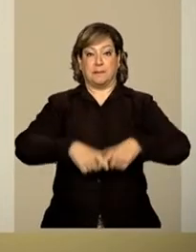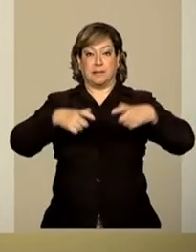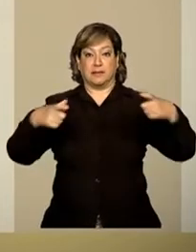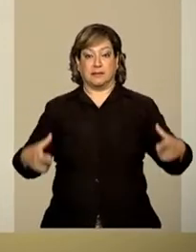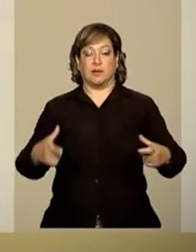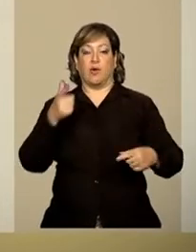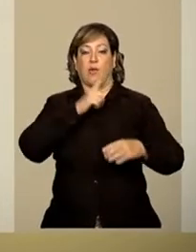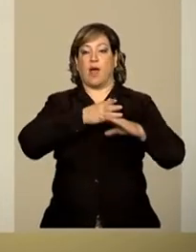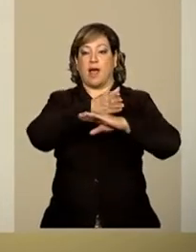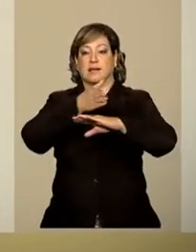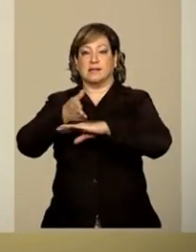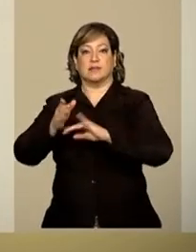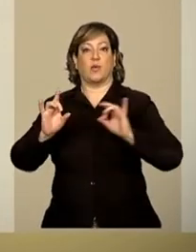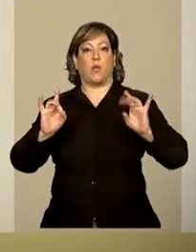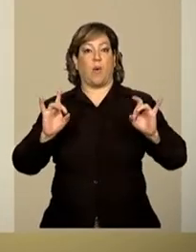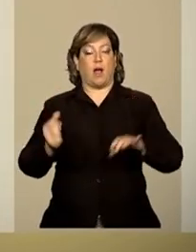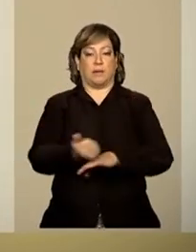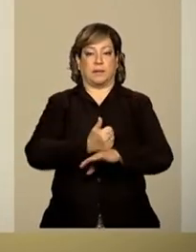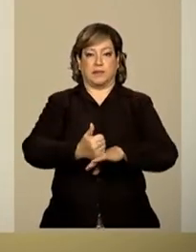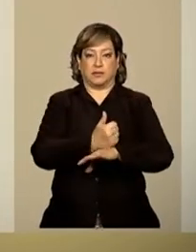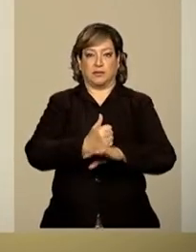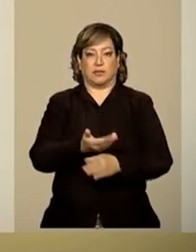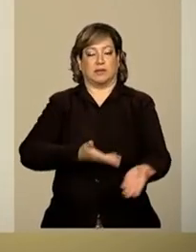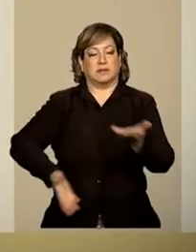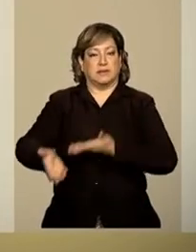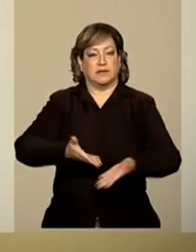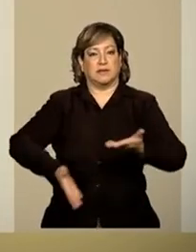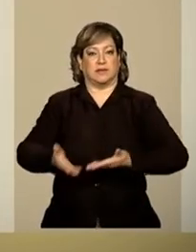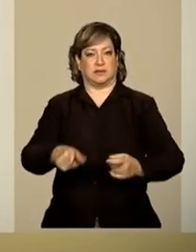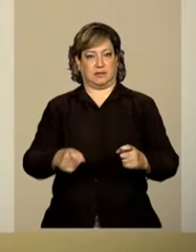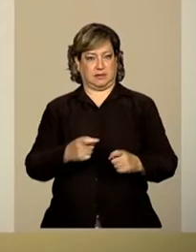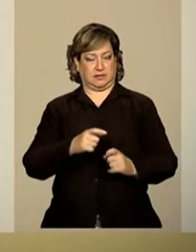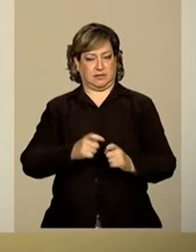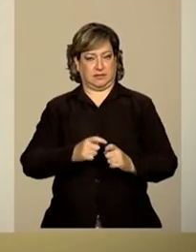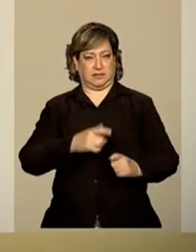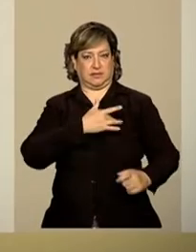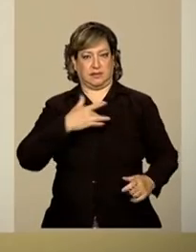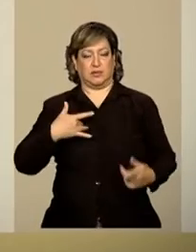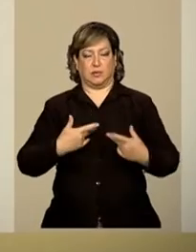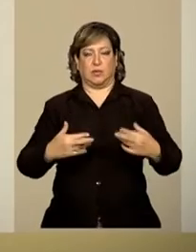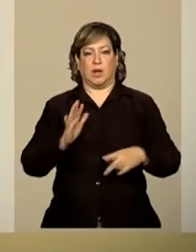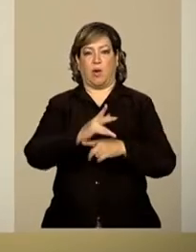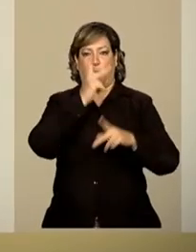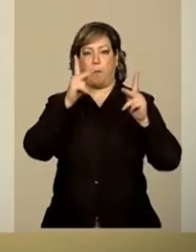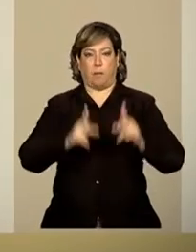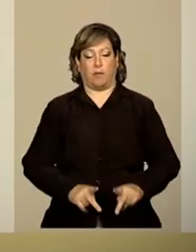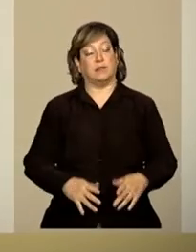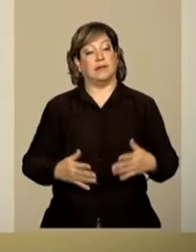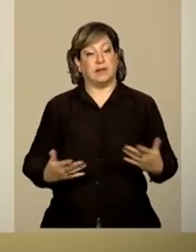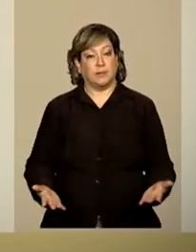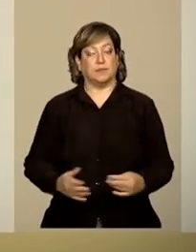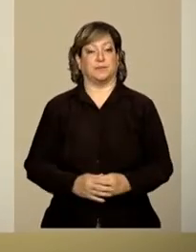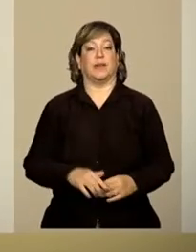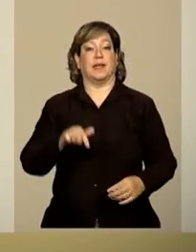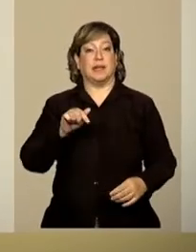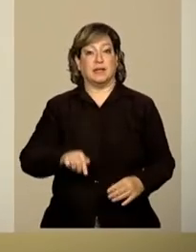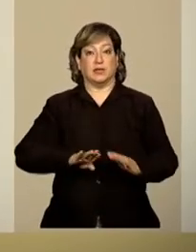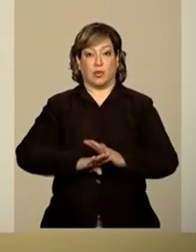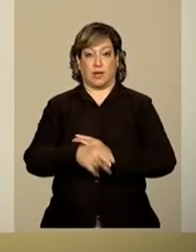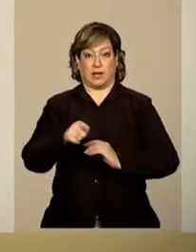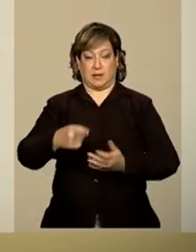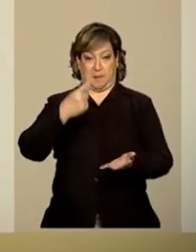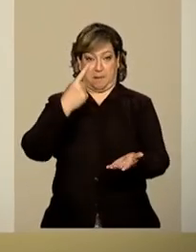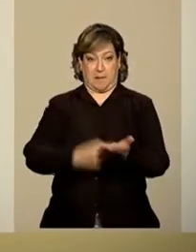o acesso e melhorar a qualidade dos serviços que se oferece à população e para tornar esse